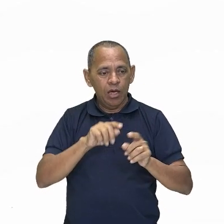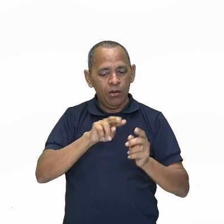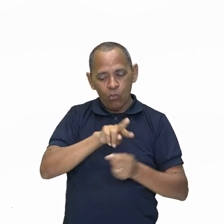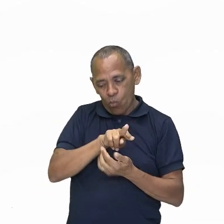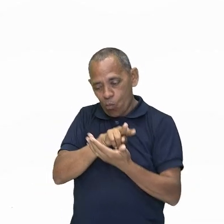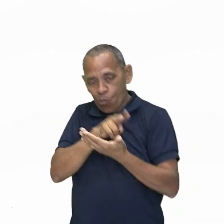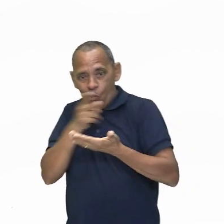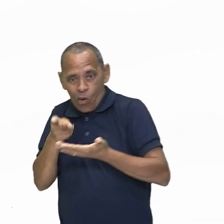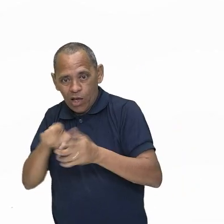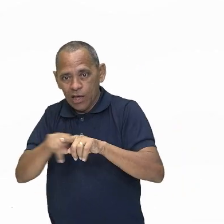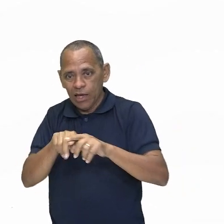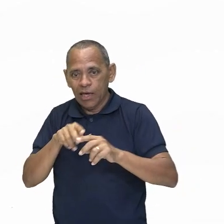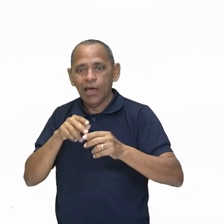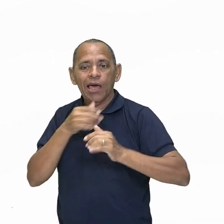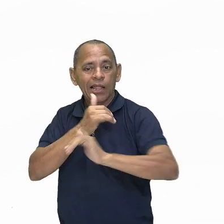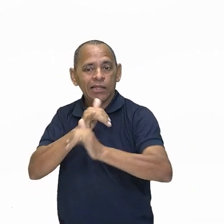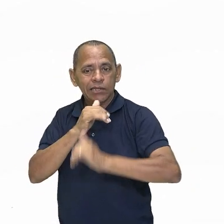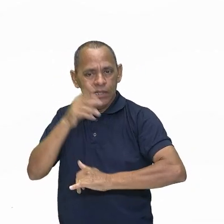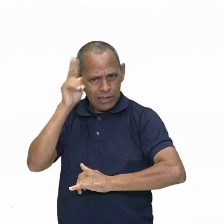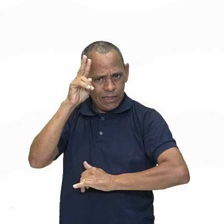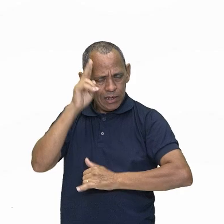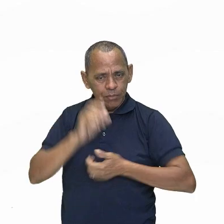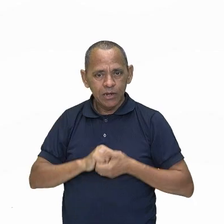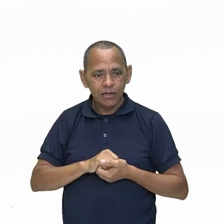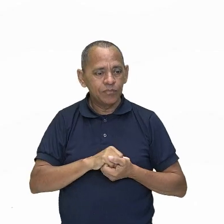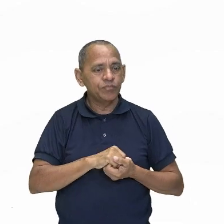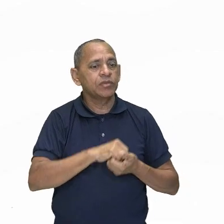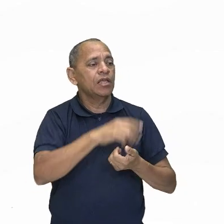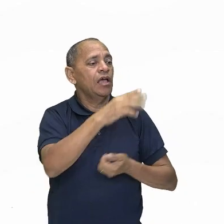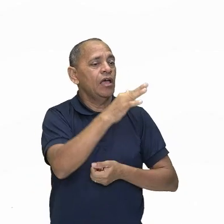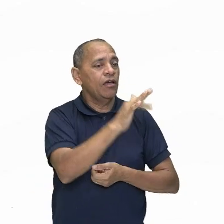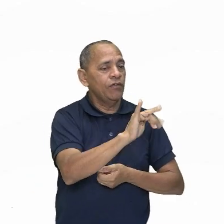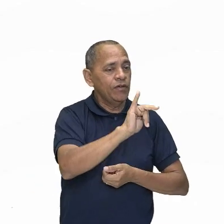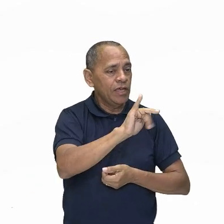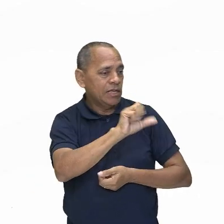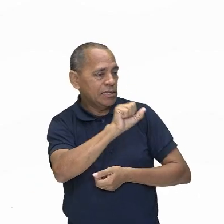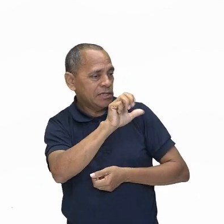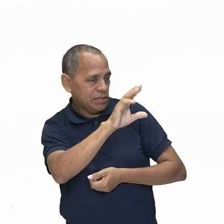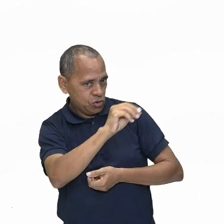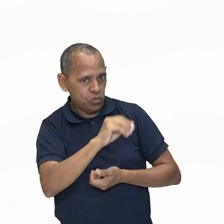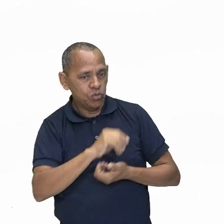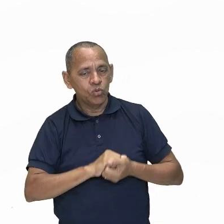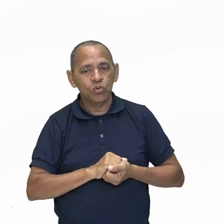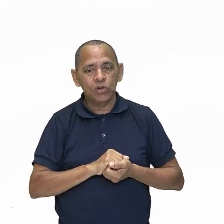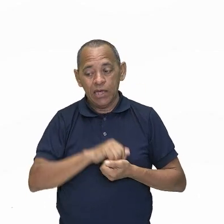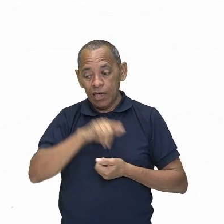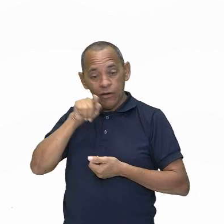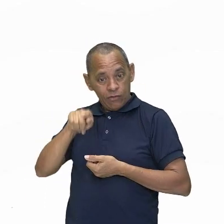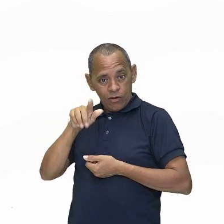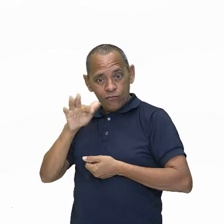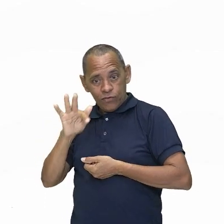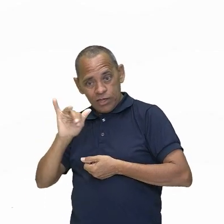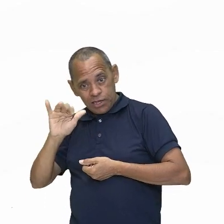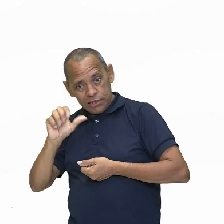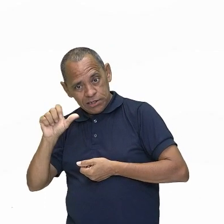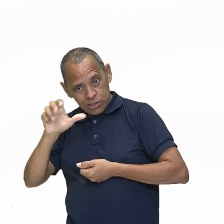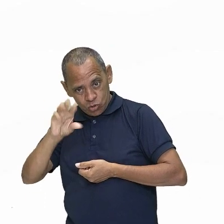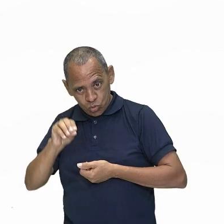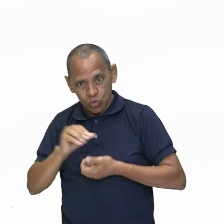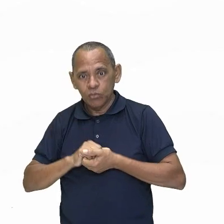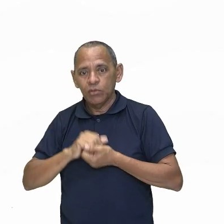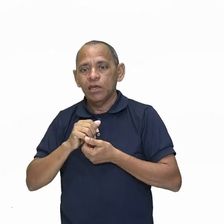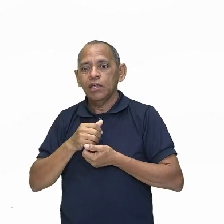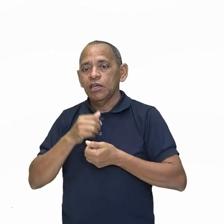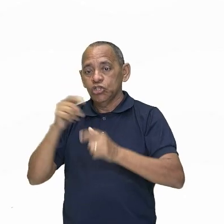daquela energia liberada lá na fissão? Essa energia se dá na forma de calor. Esse calor, então, ele